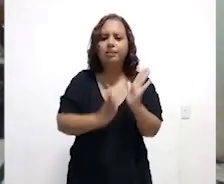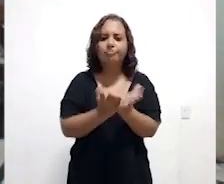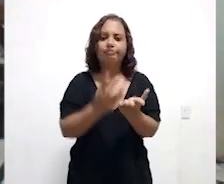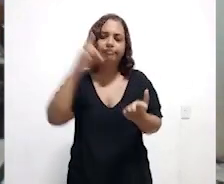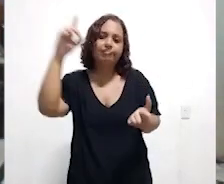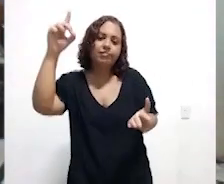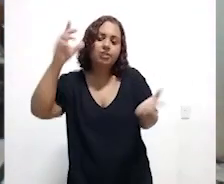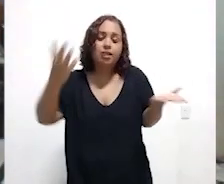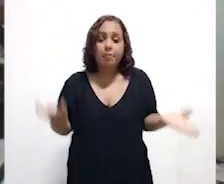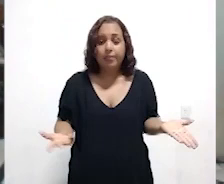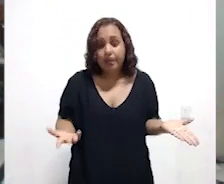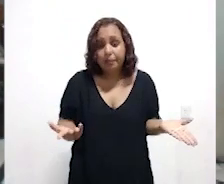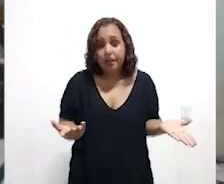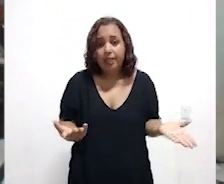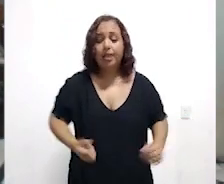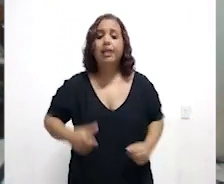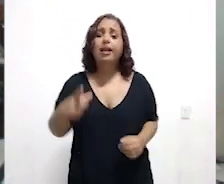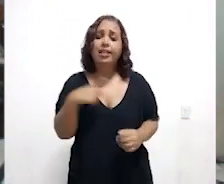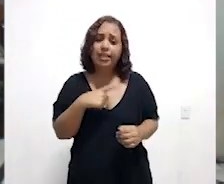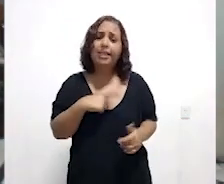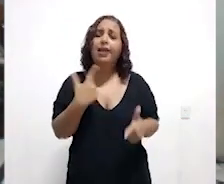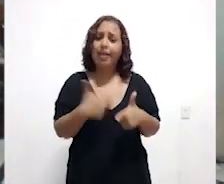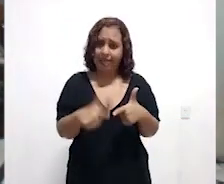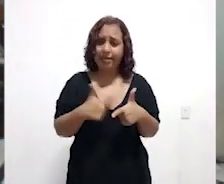que existe um problema,